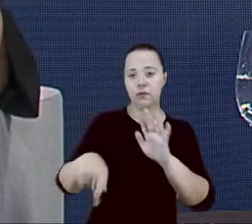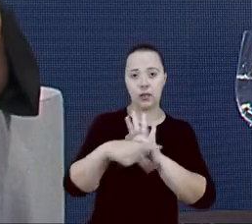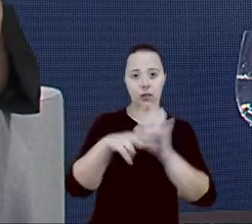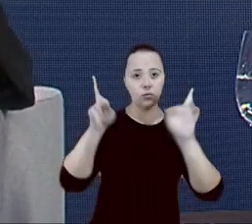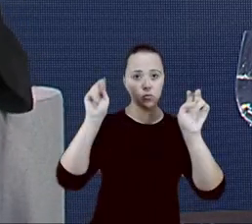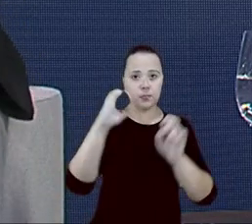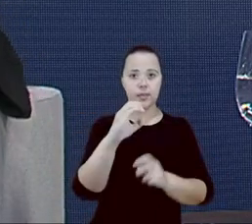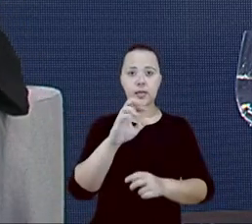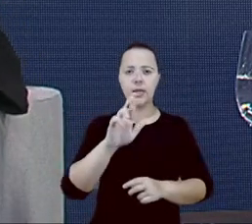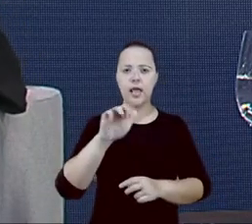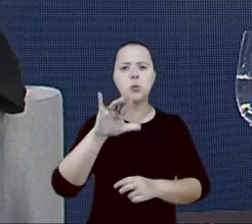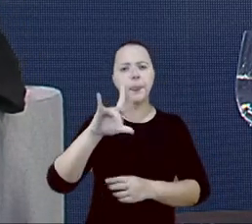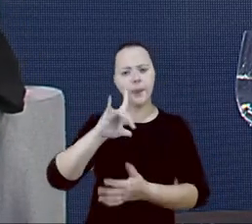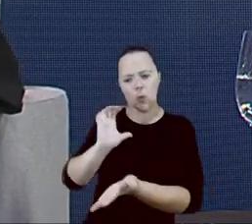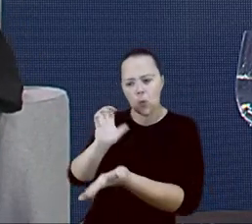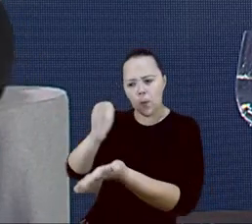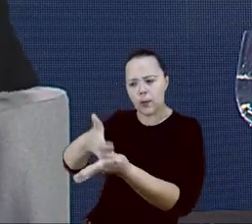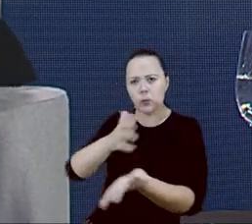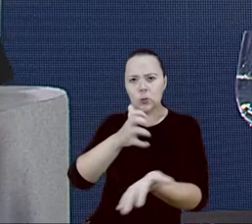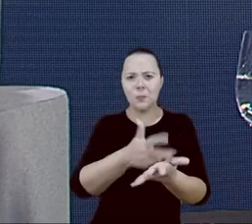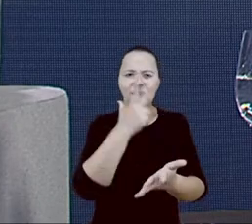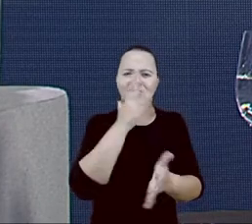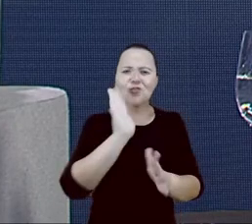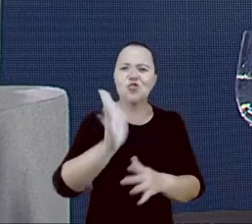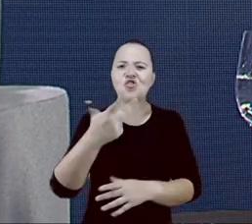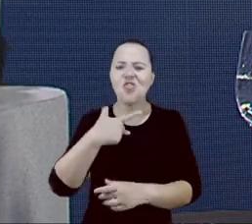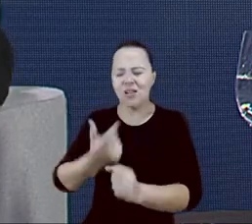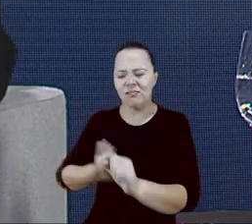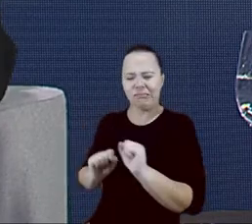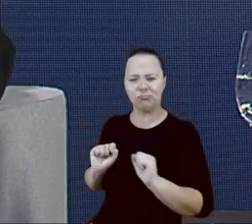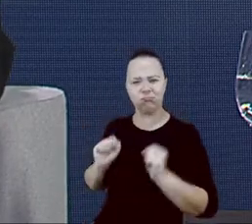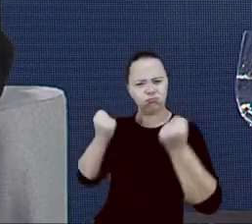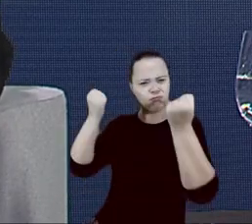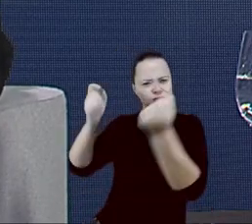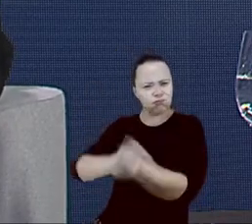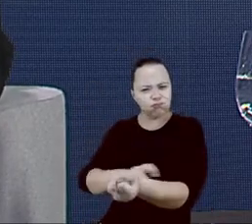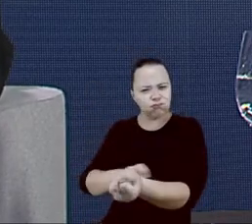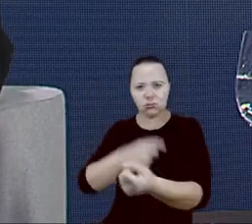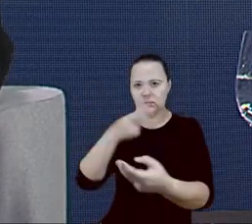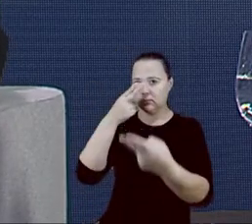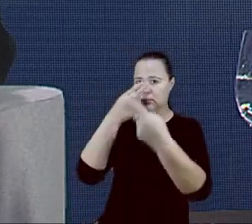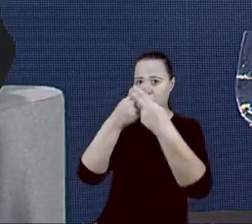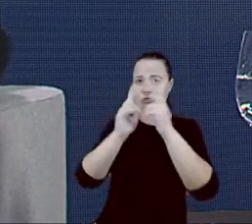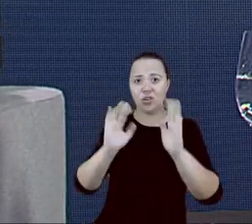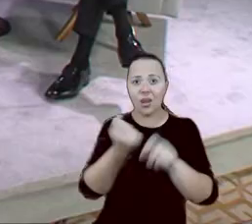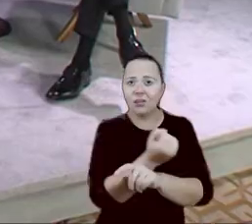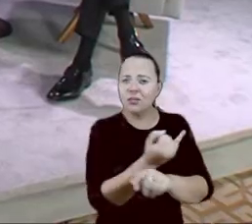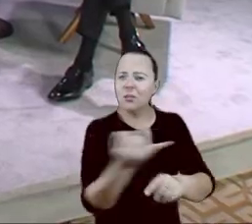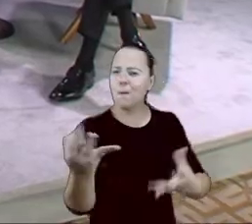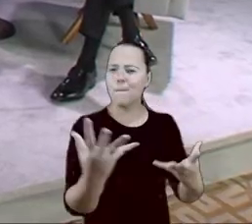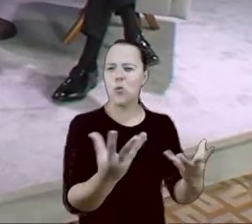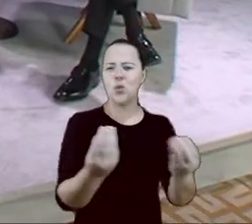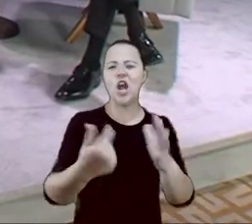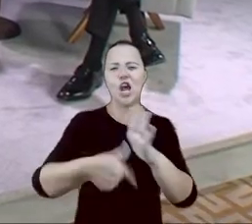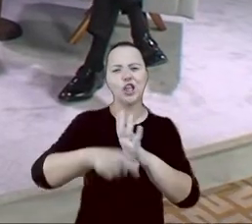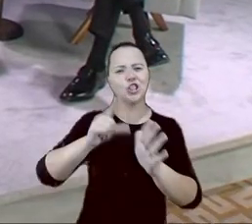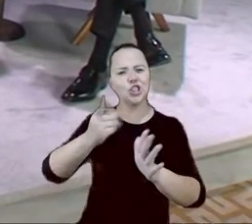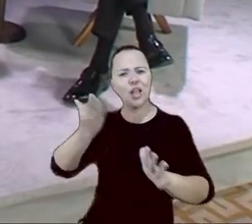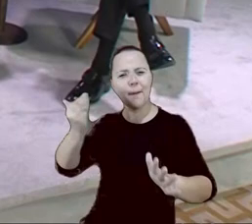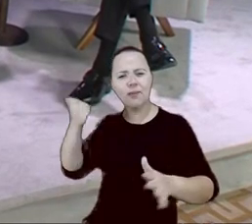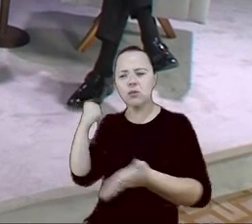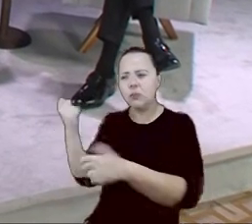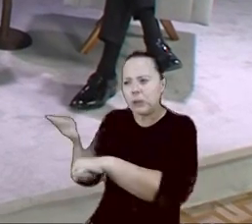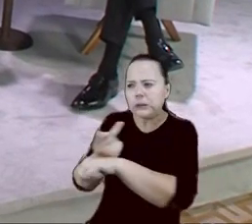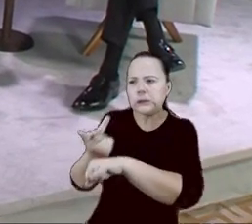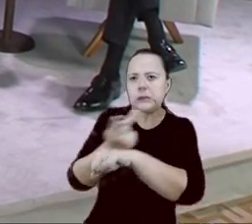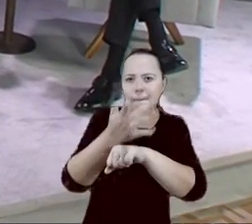comprador de um ativo que já está estressado em grande número no mercado né então antigamente para você achar um comprador para um